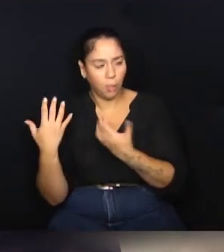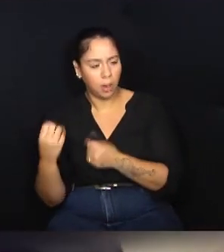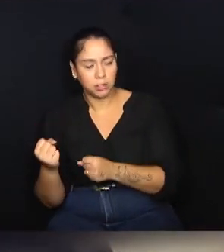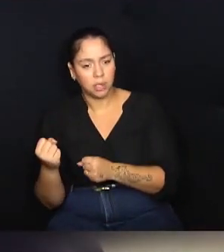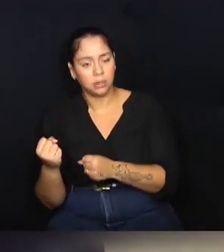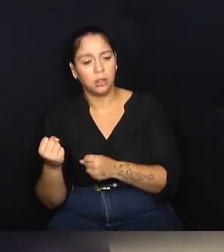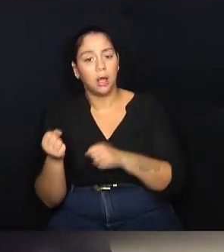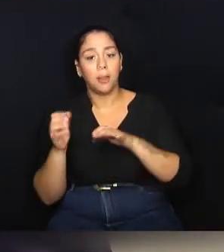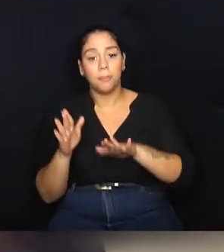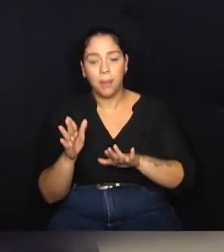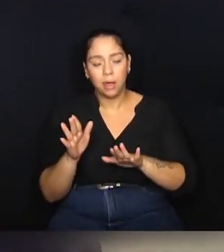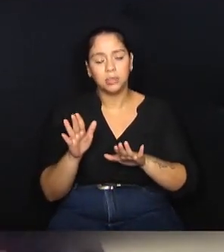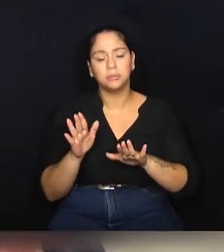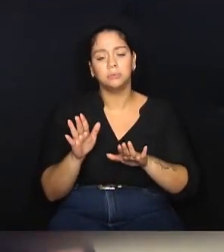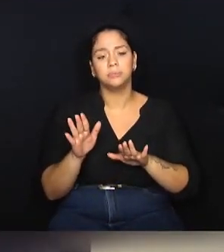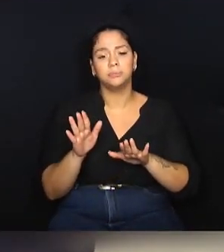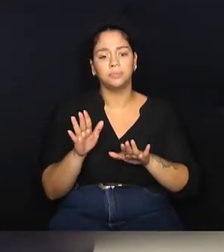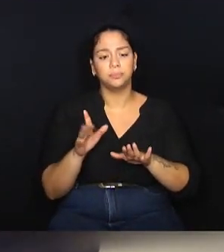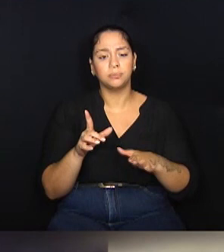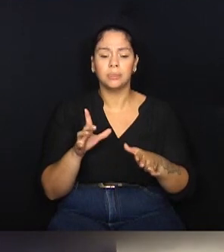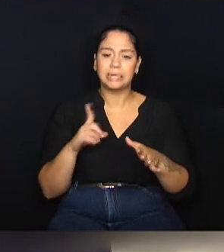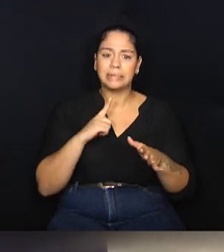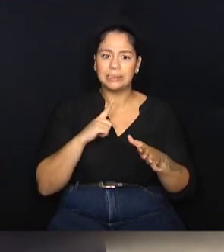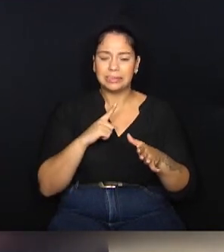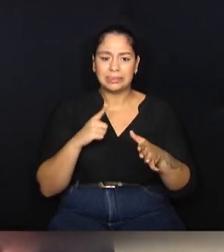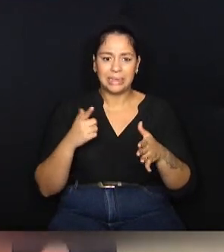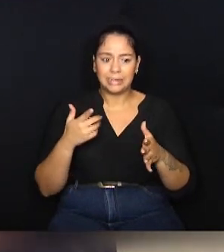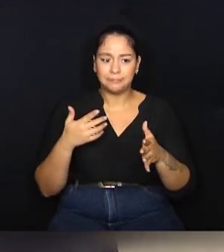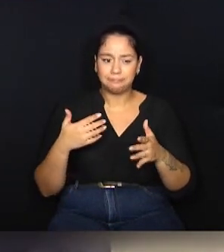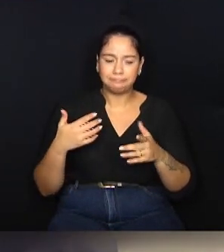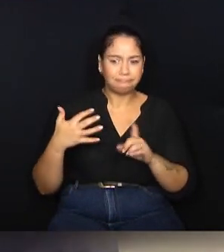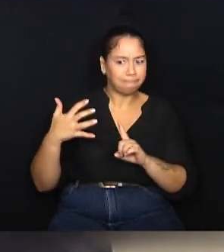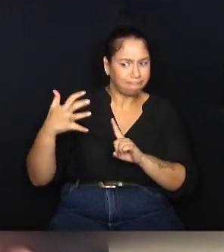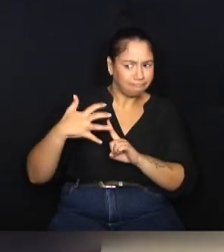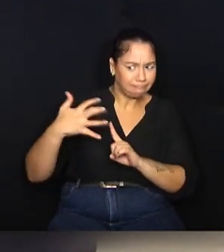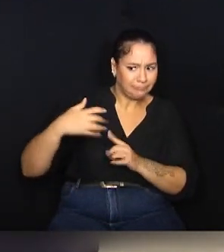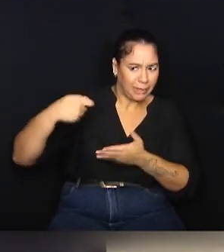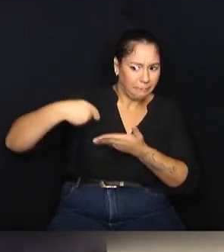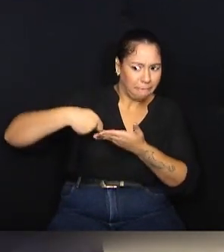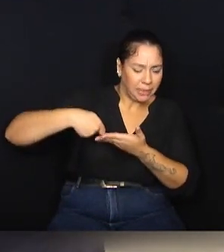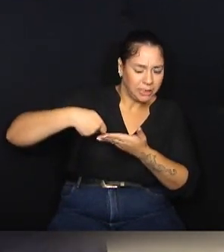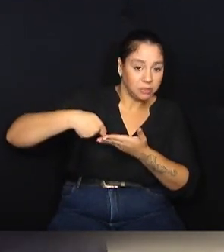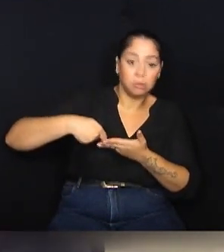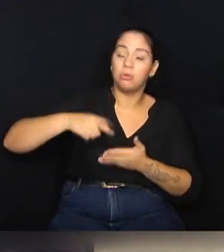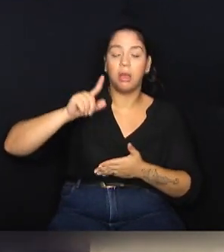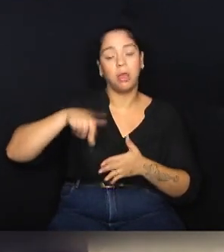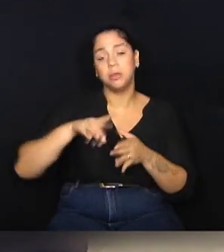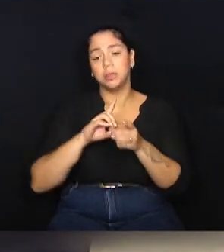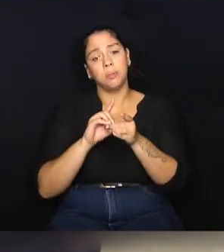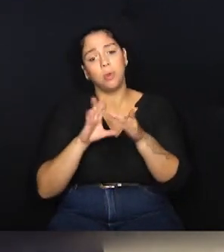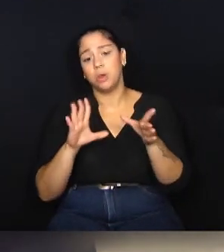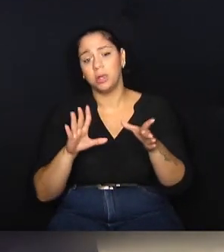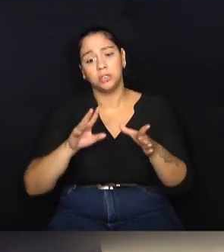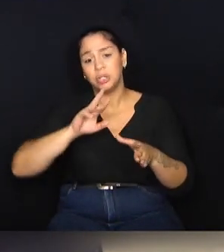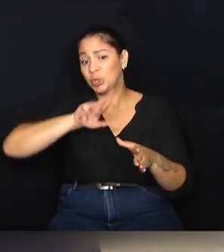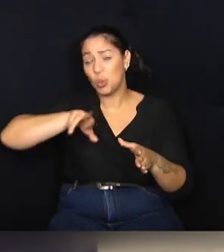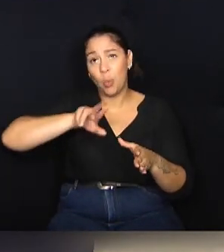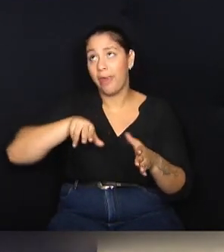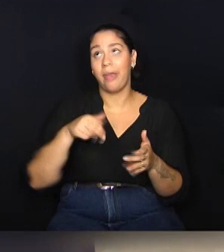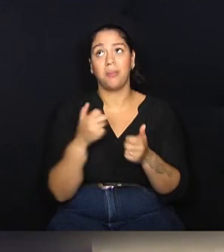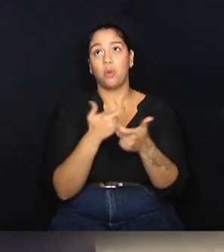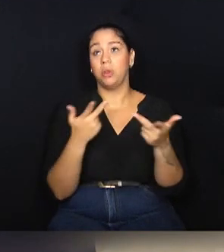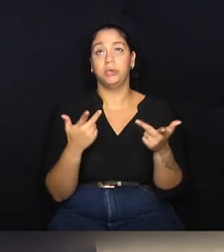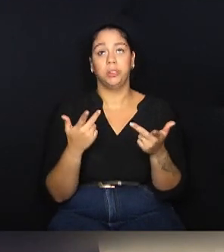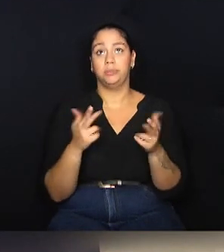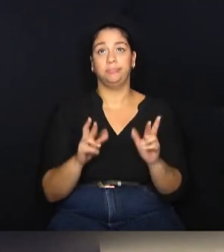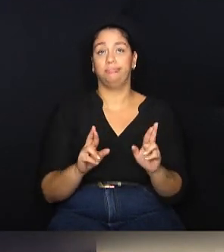você recebe pressões de alguns segmentos, e isso é completamente democrático, não tem nada de anormal